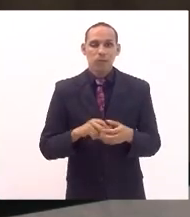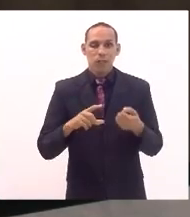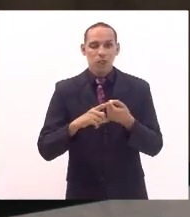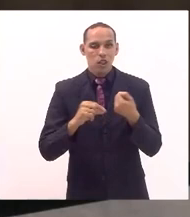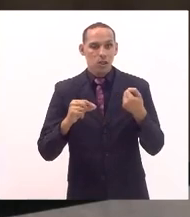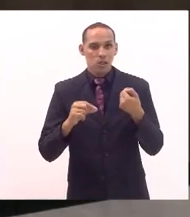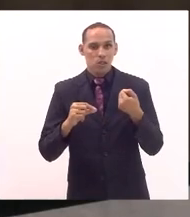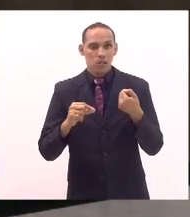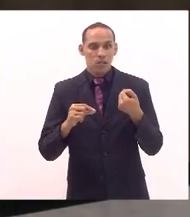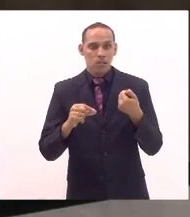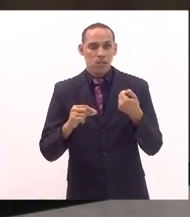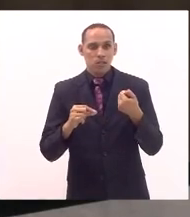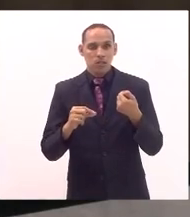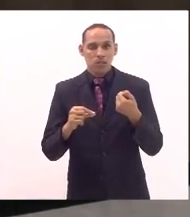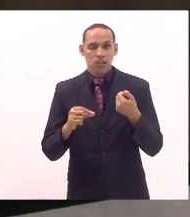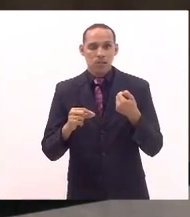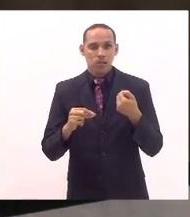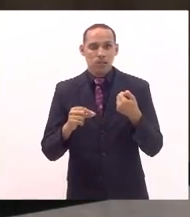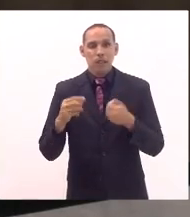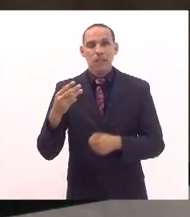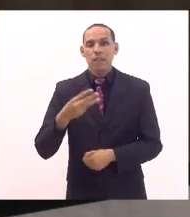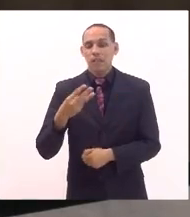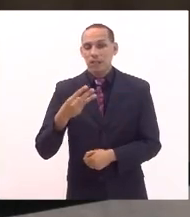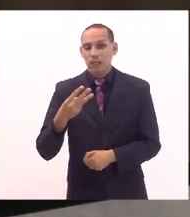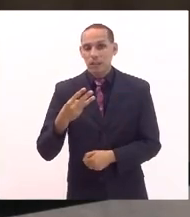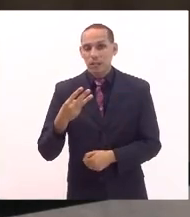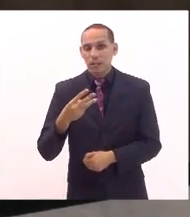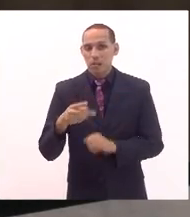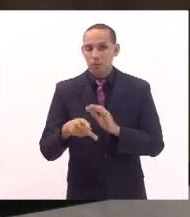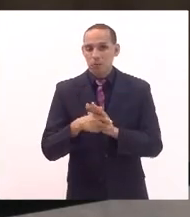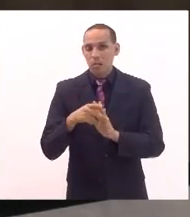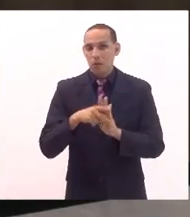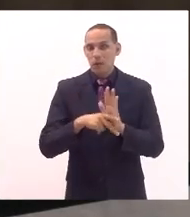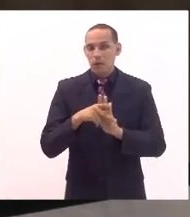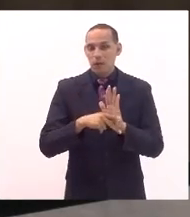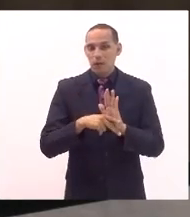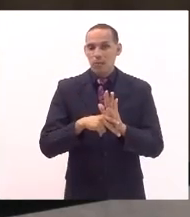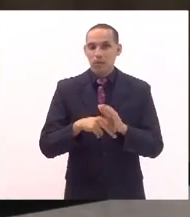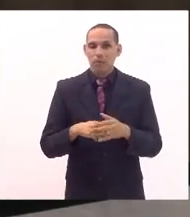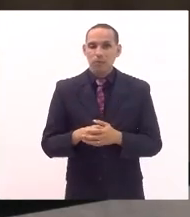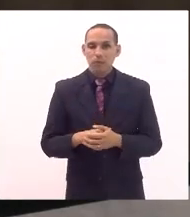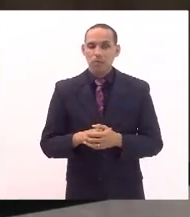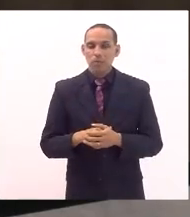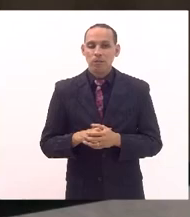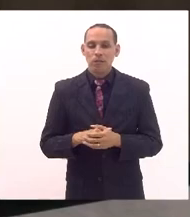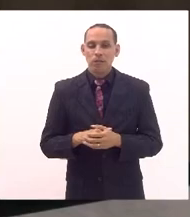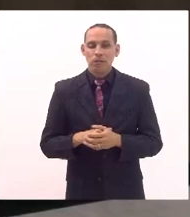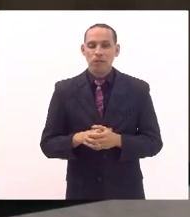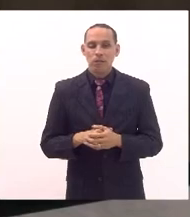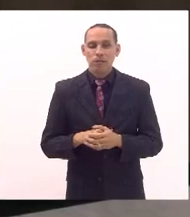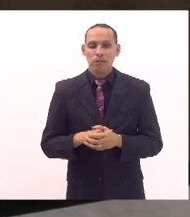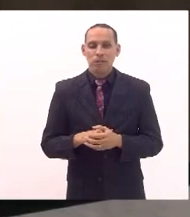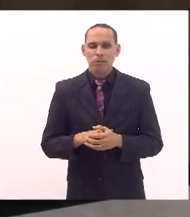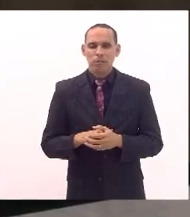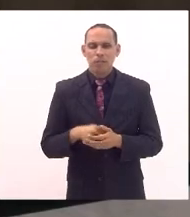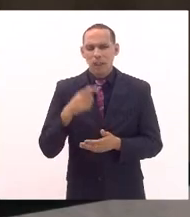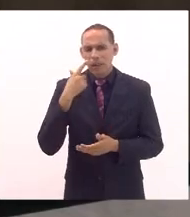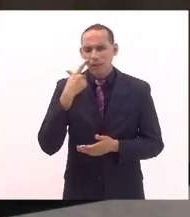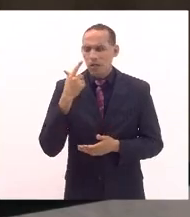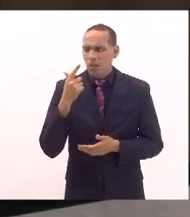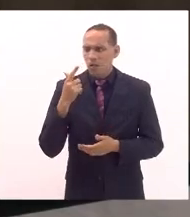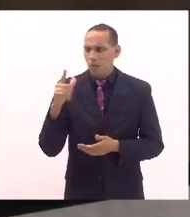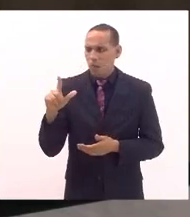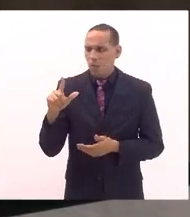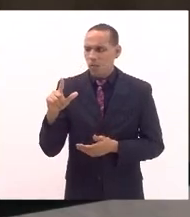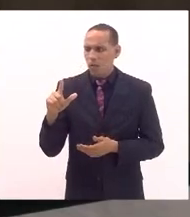artigo o terceiro do projeto Ah e vê se não a outra senão um